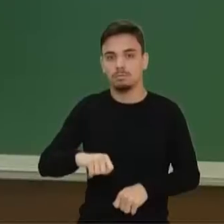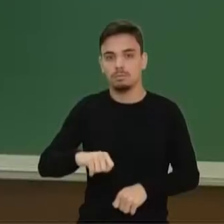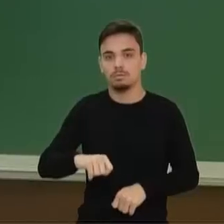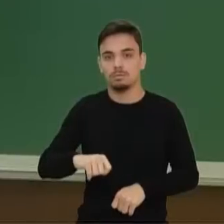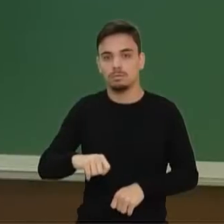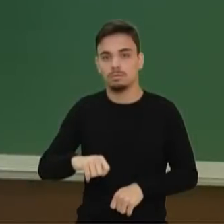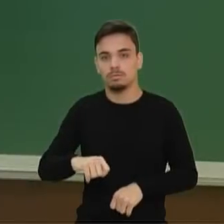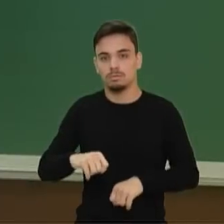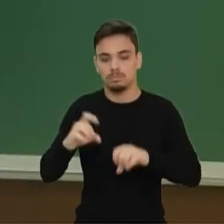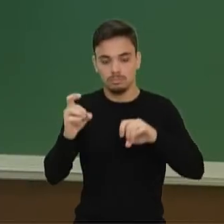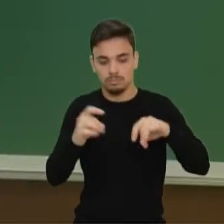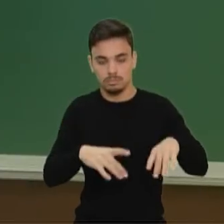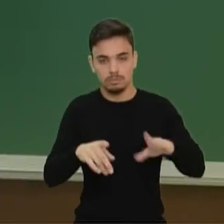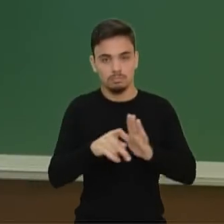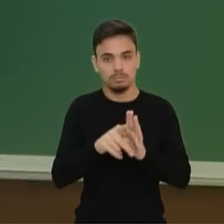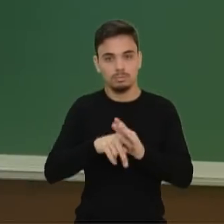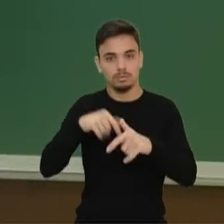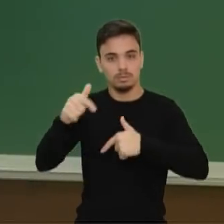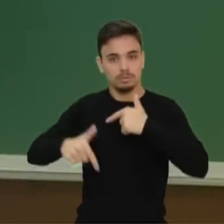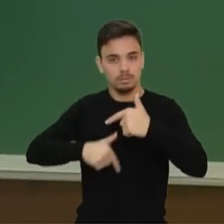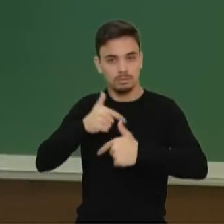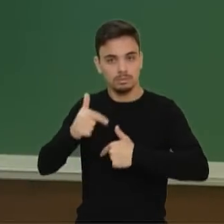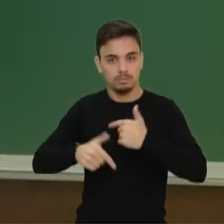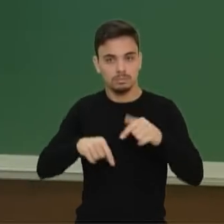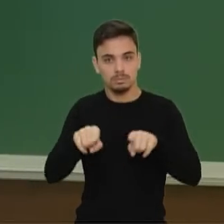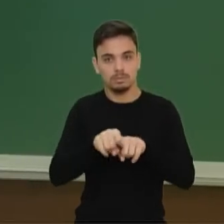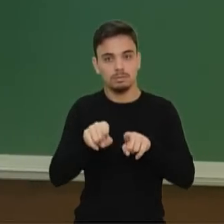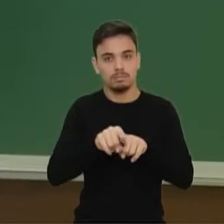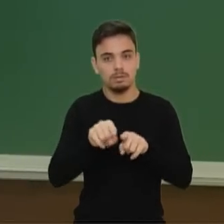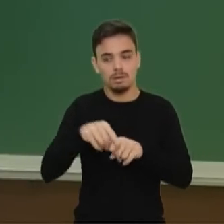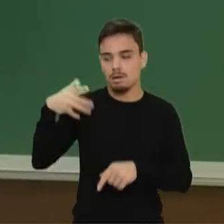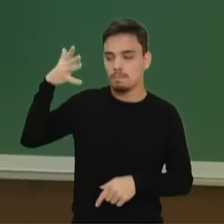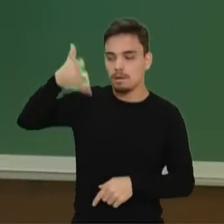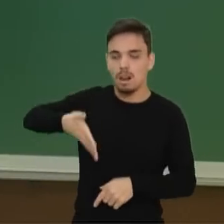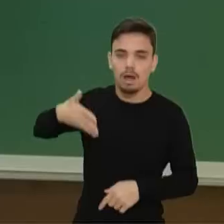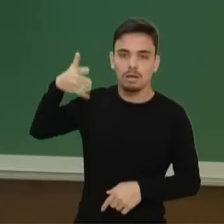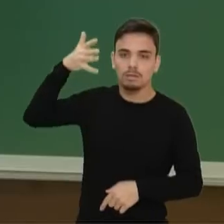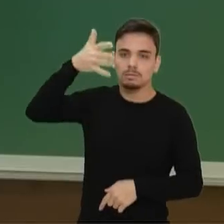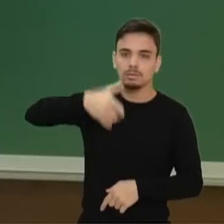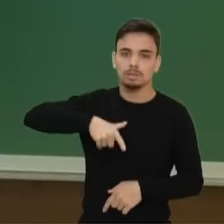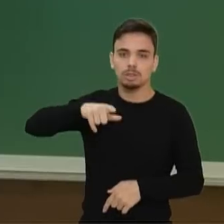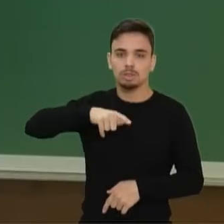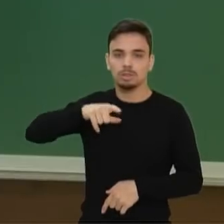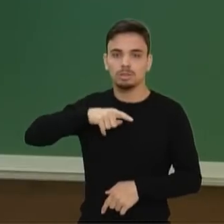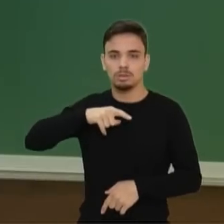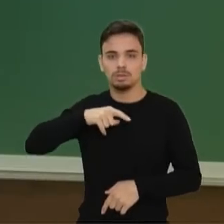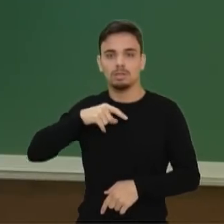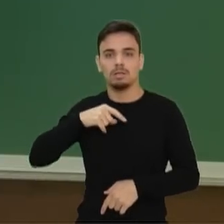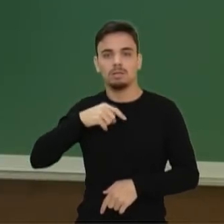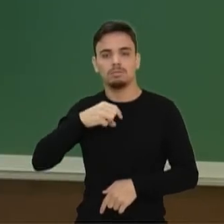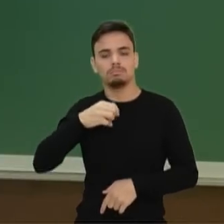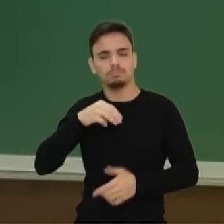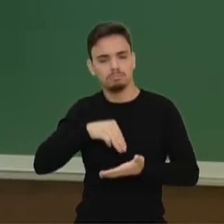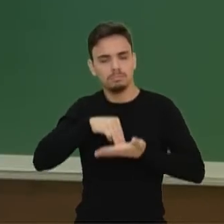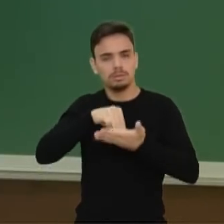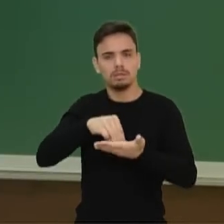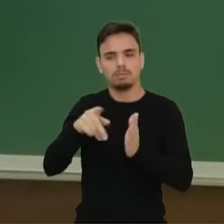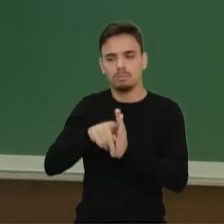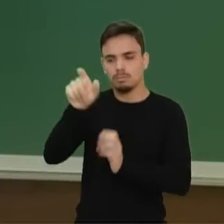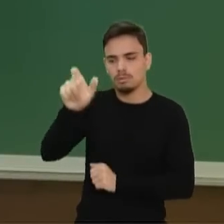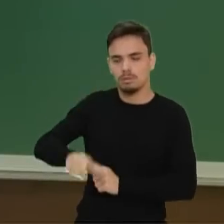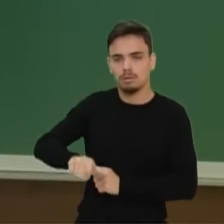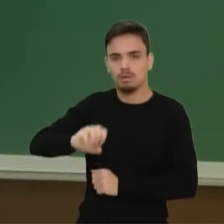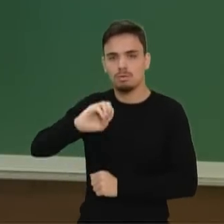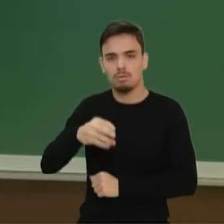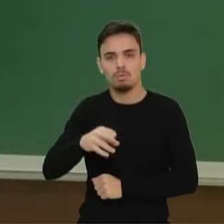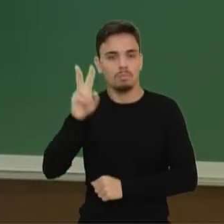reivindicados pelos trabalhadores. A palestra foi ministrada por ele. A fábula foi contada